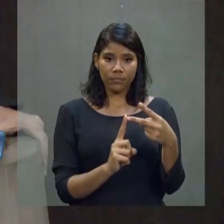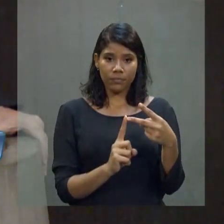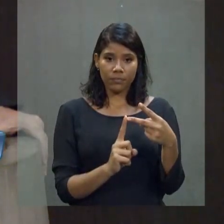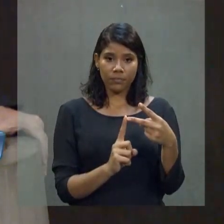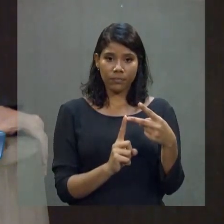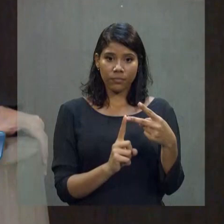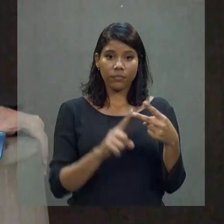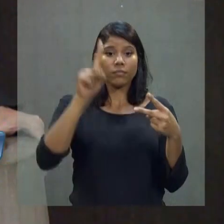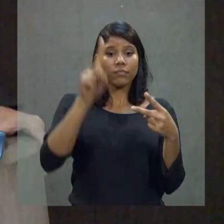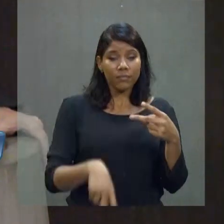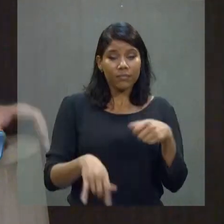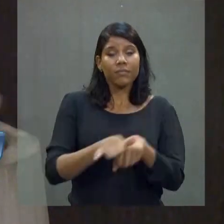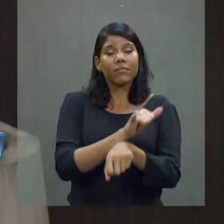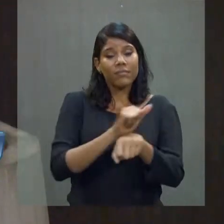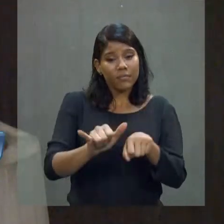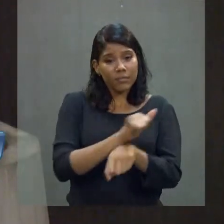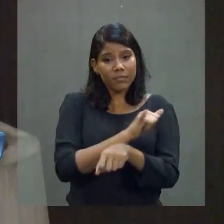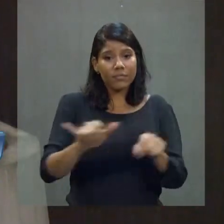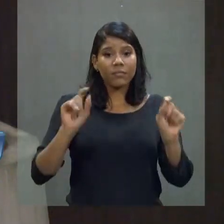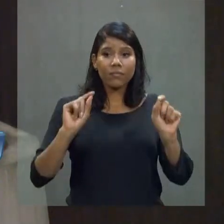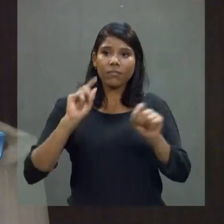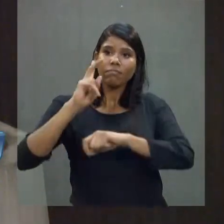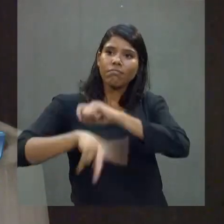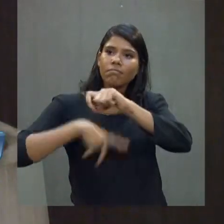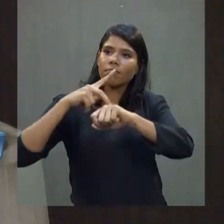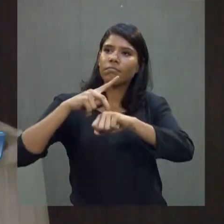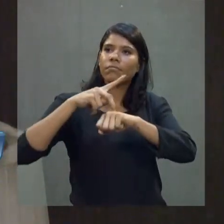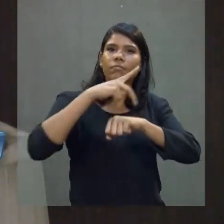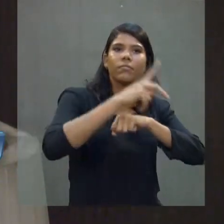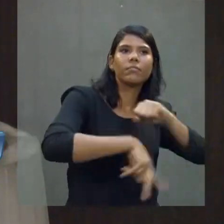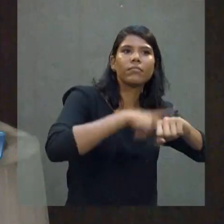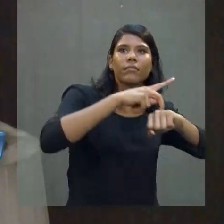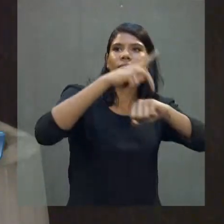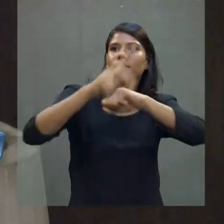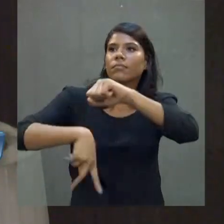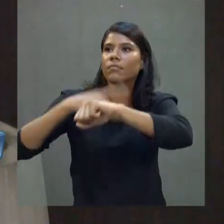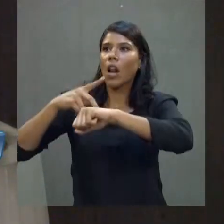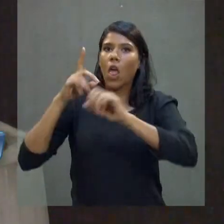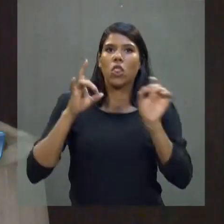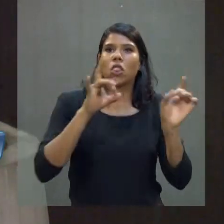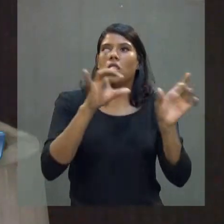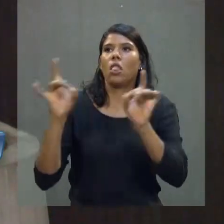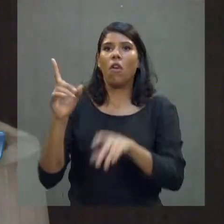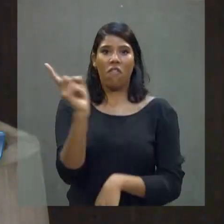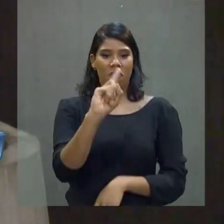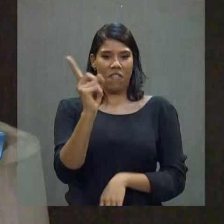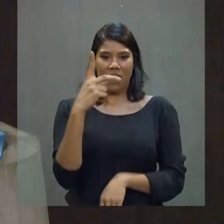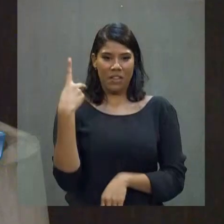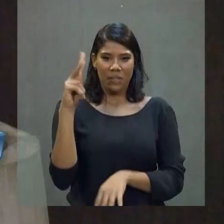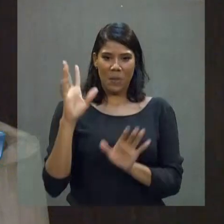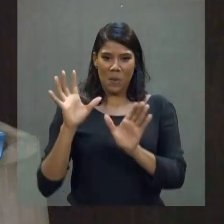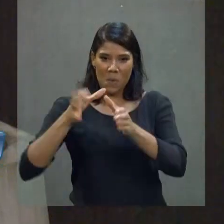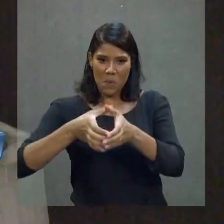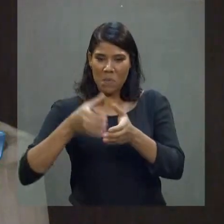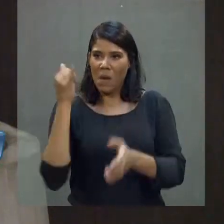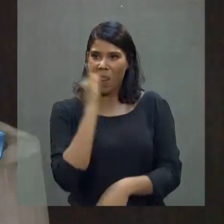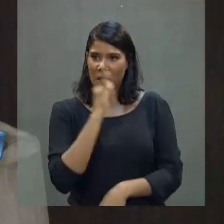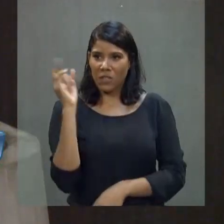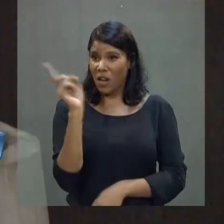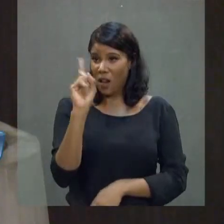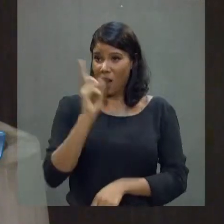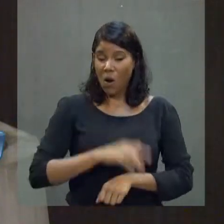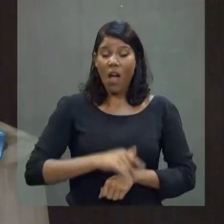tanto é estratégico que os outros países não privatizam as suas companhias de energia. Quem